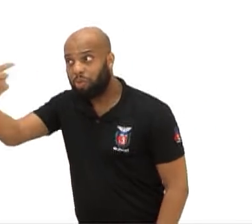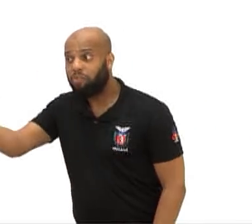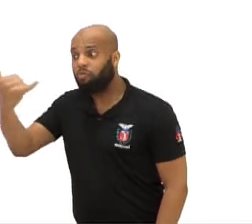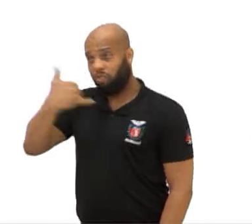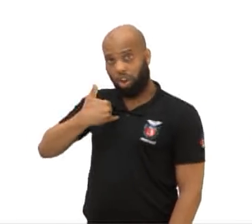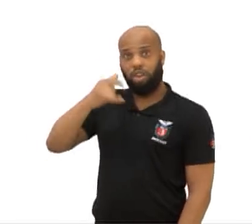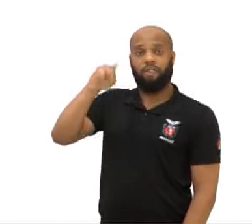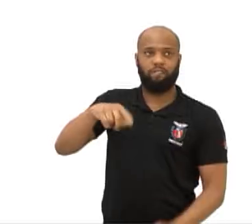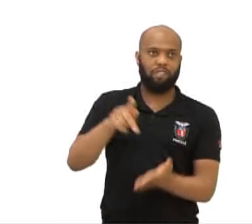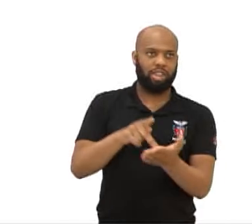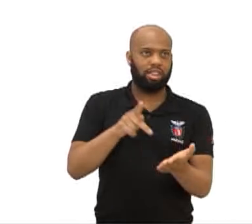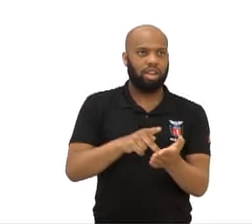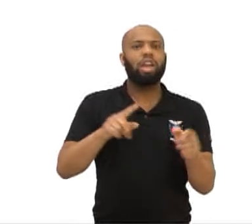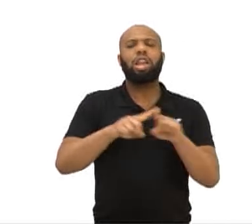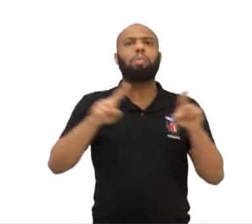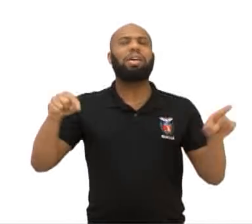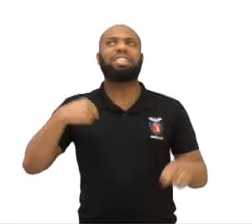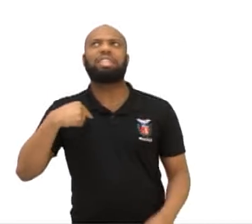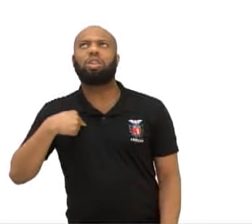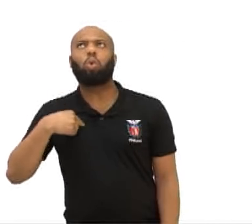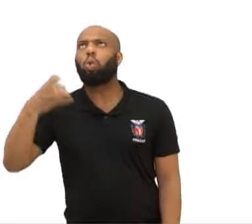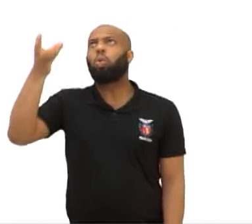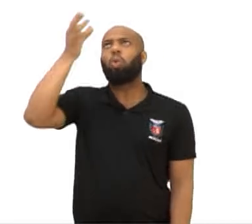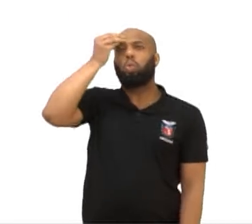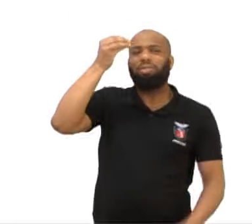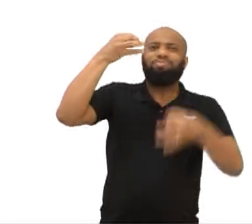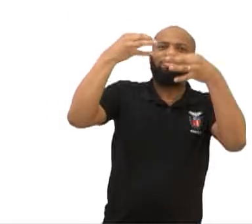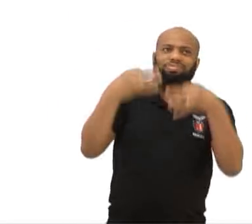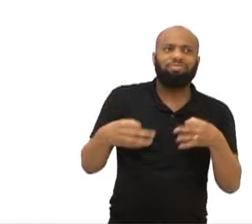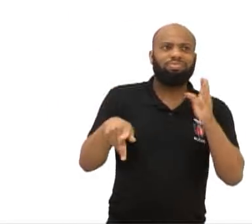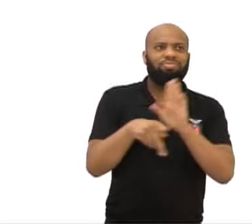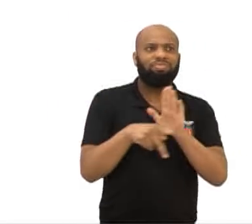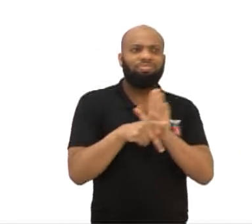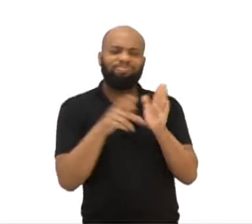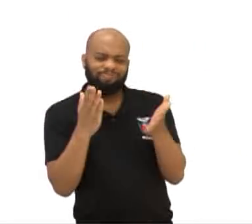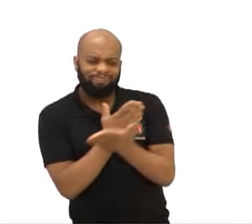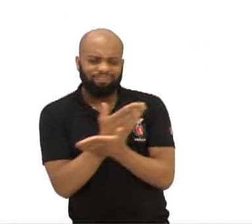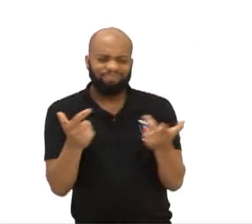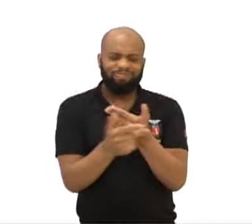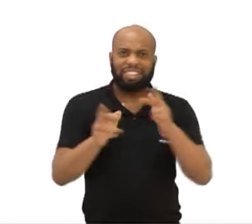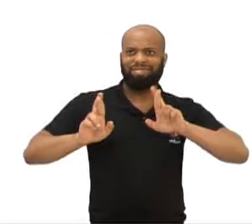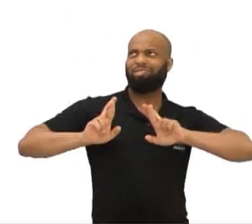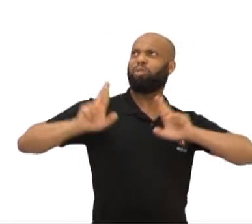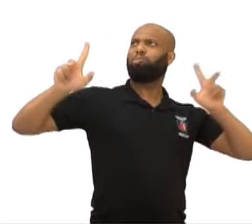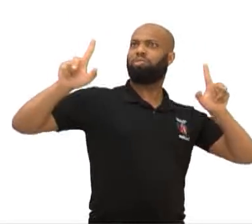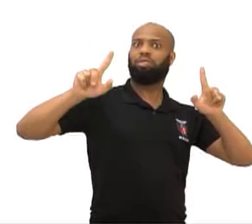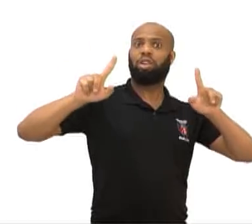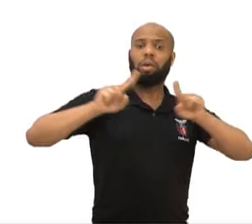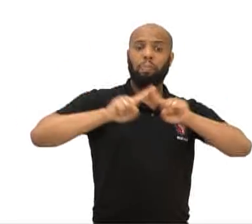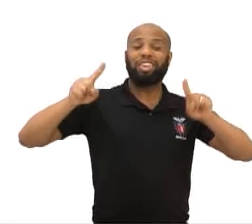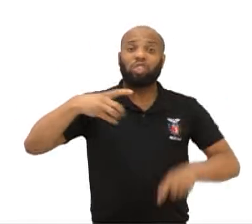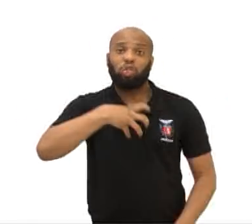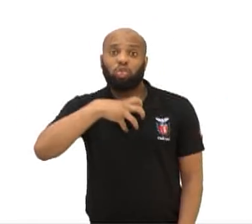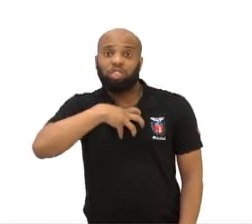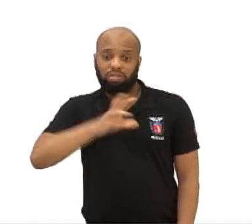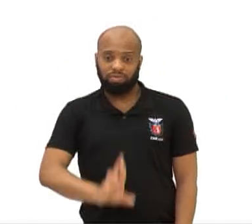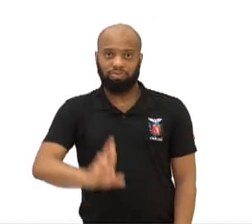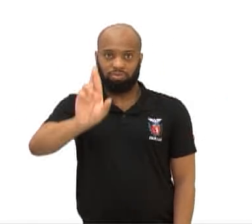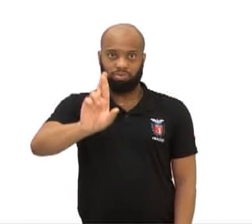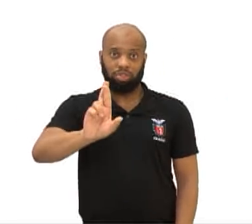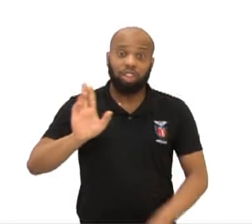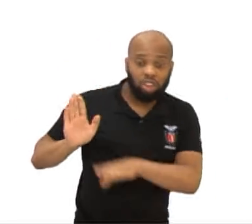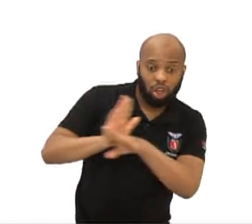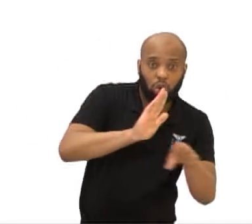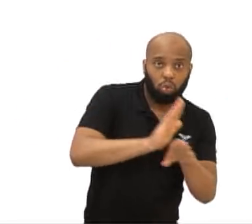Assim, não conservo a lembrança de uma alfaia esquisita, mas a reprodução dela,